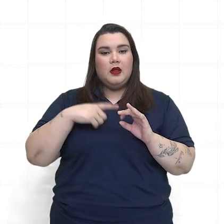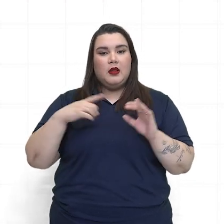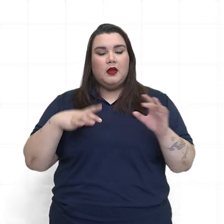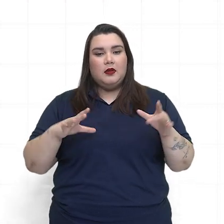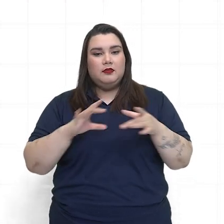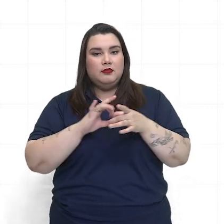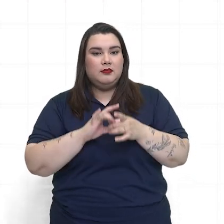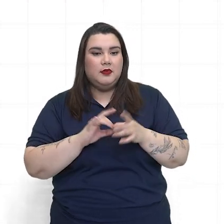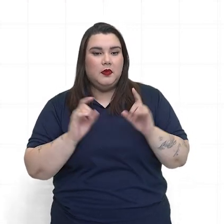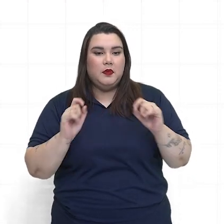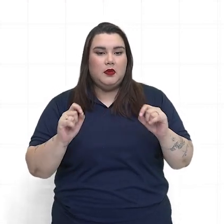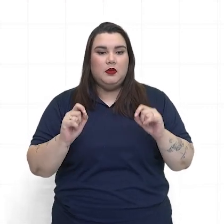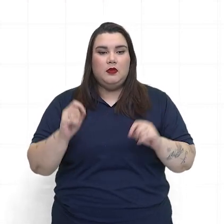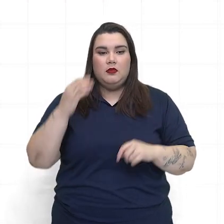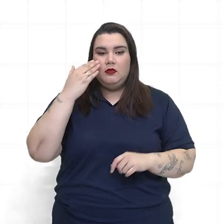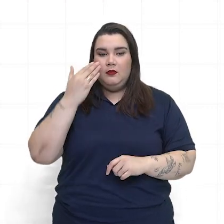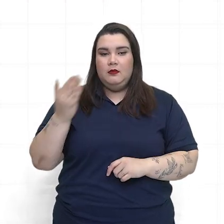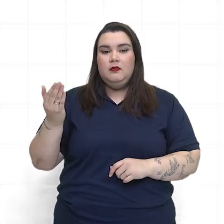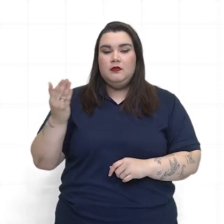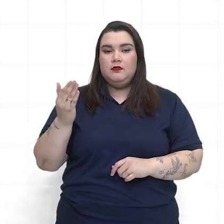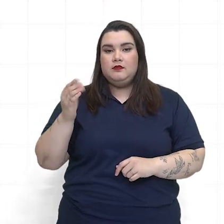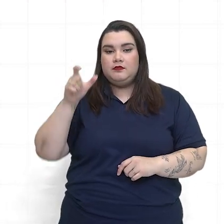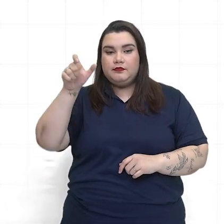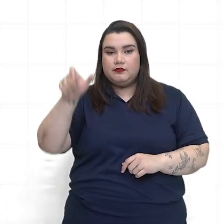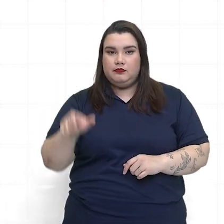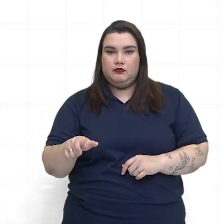olha, você, né?